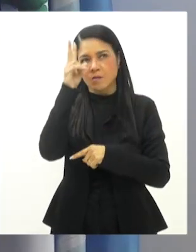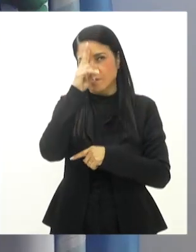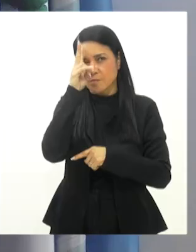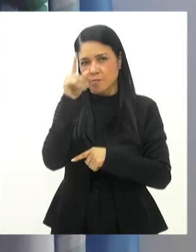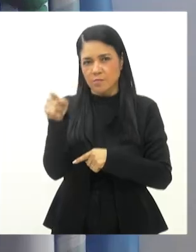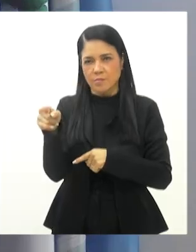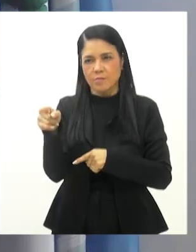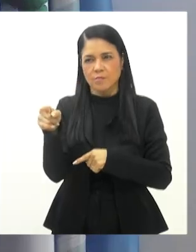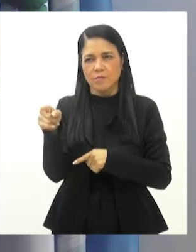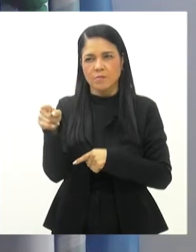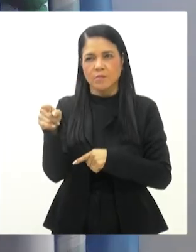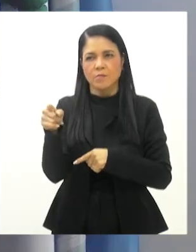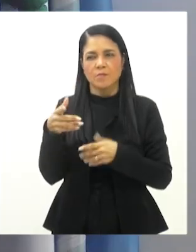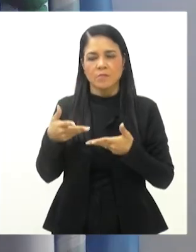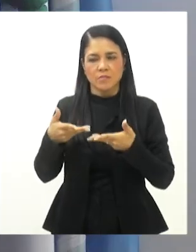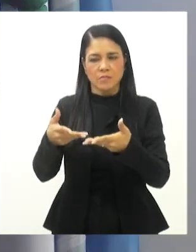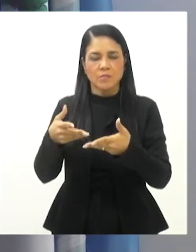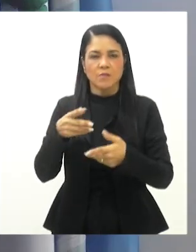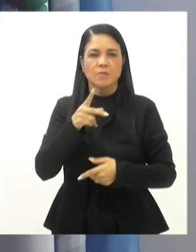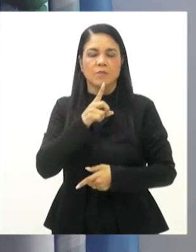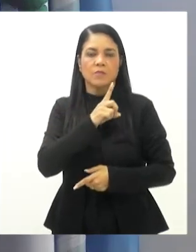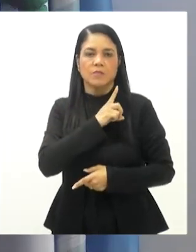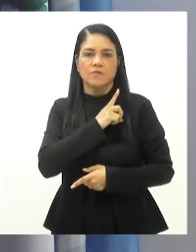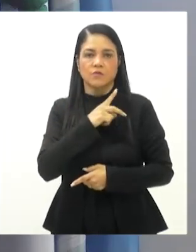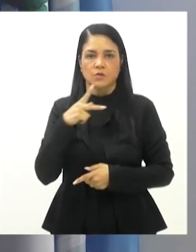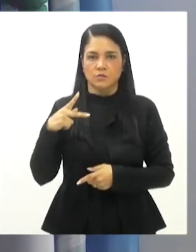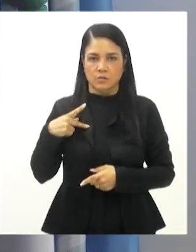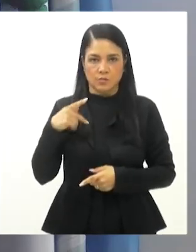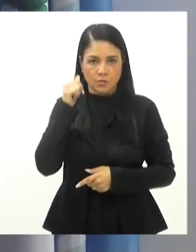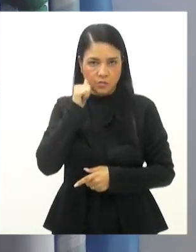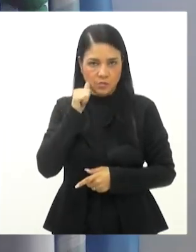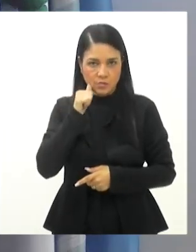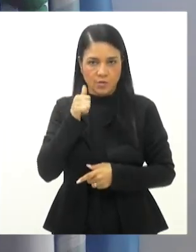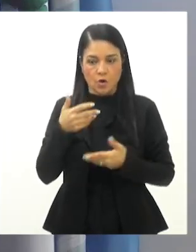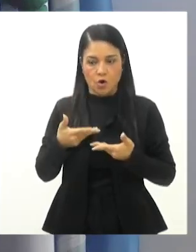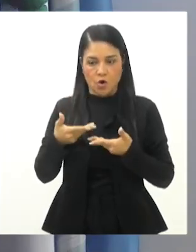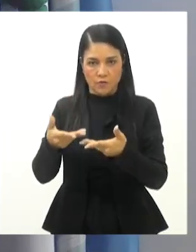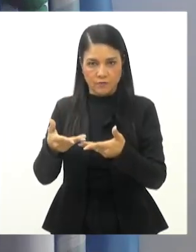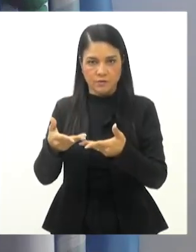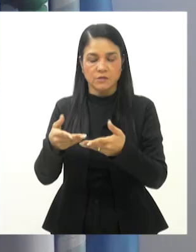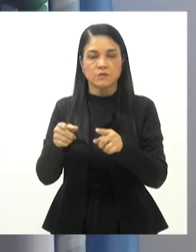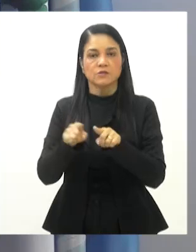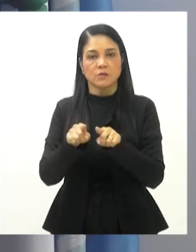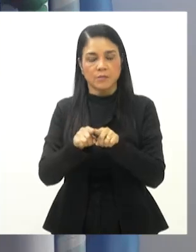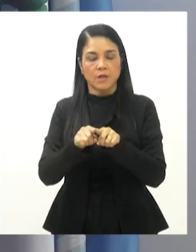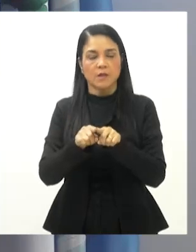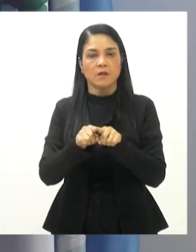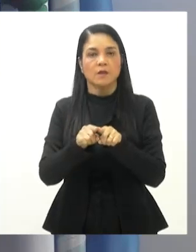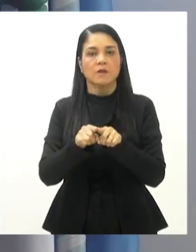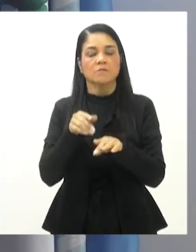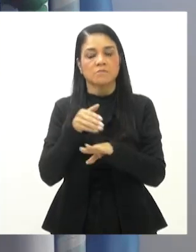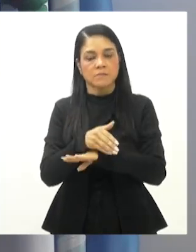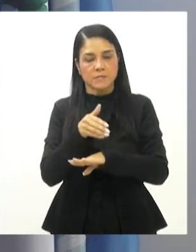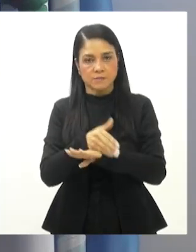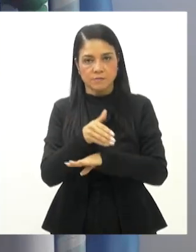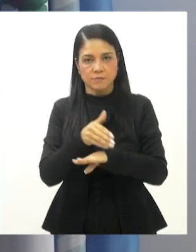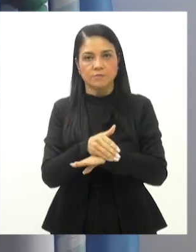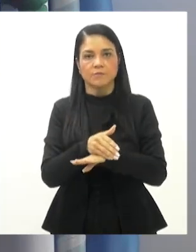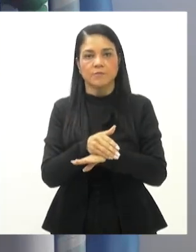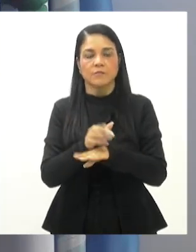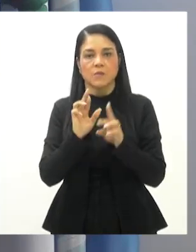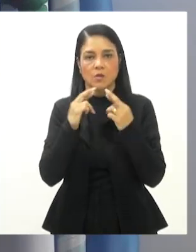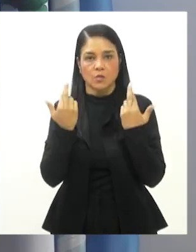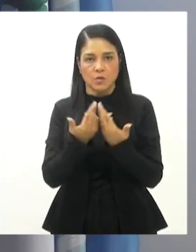da defensora, e, não obstante o convite institucional para a Defensoria Pública se fazer presente, com